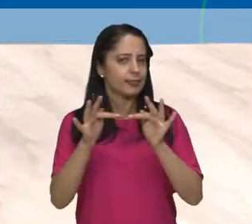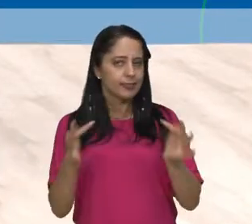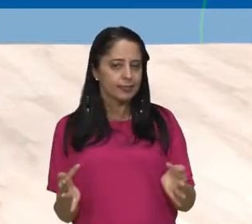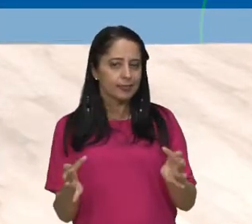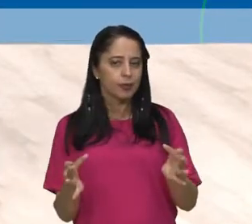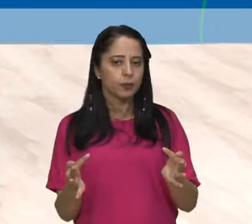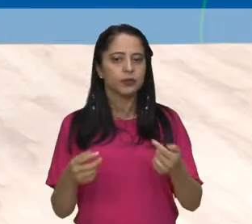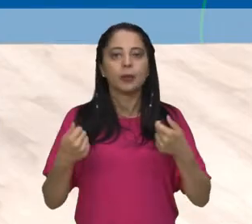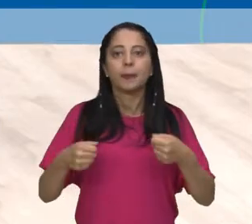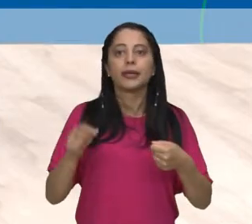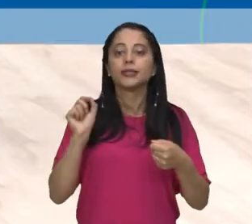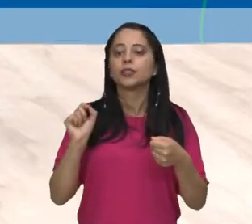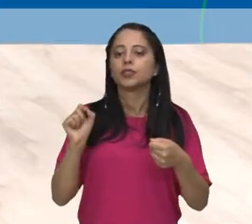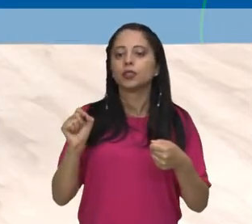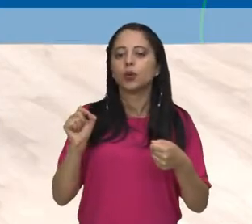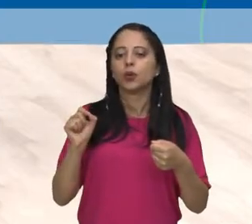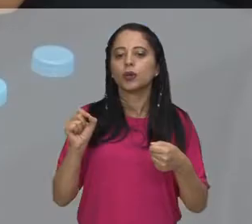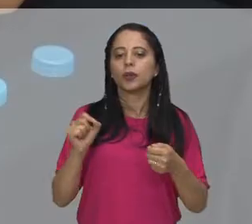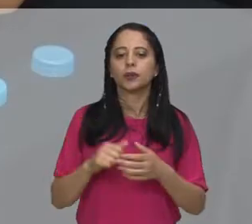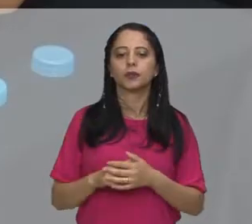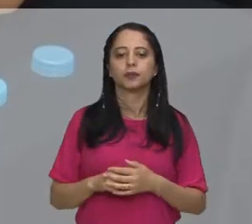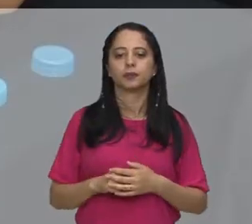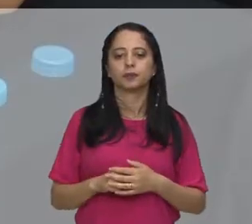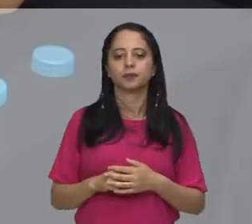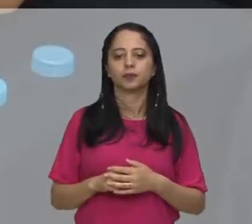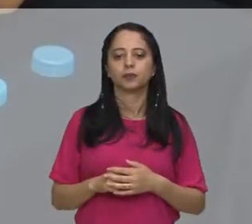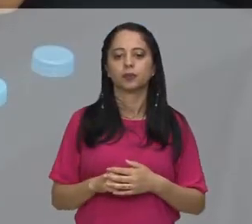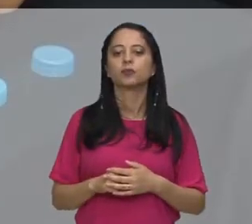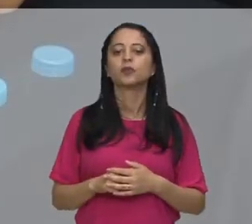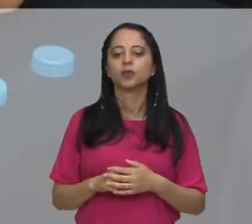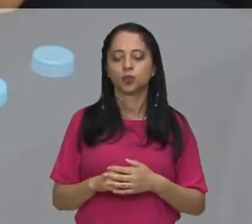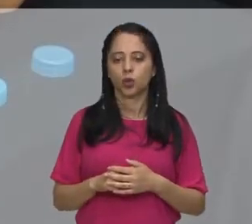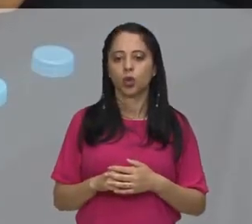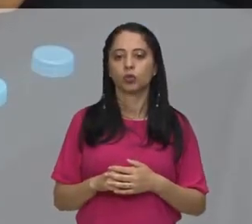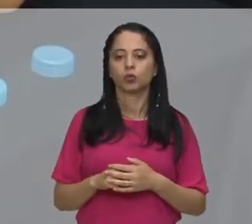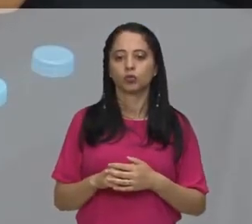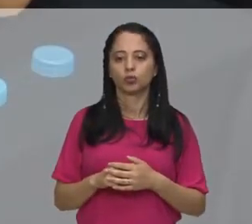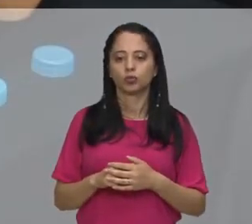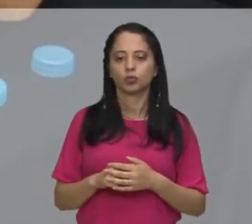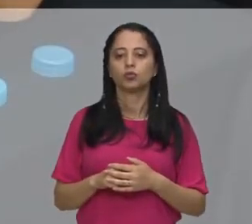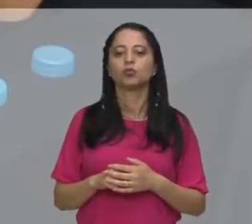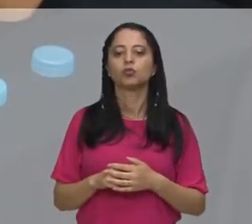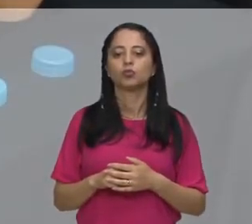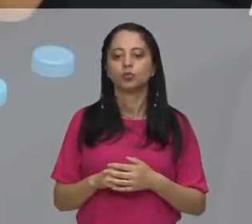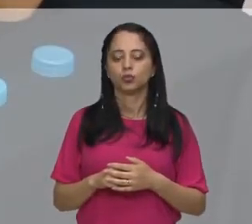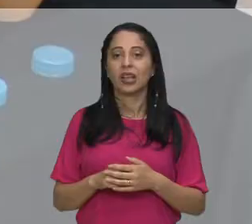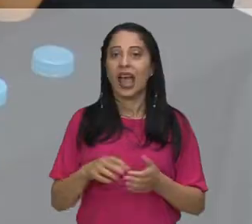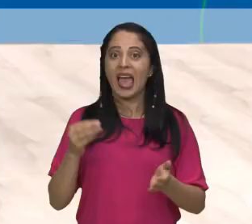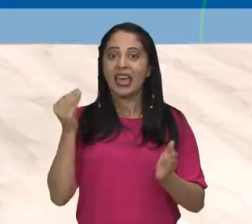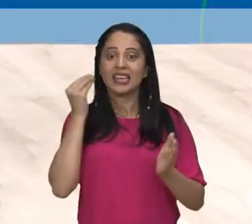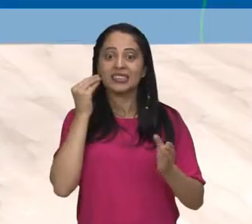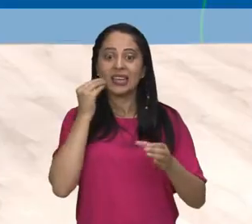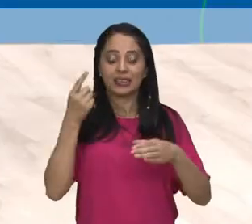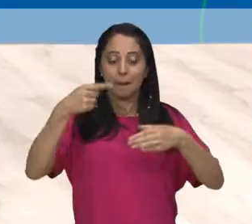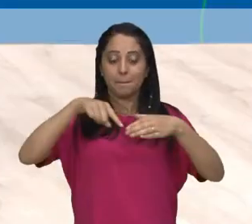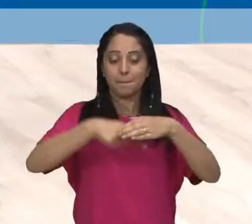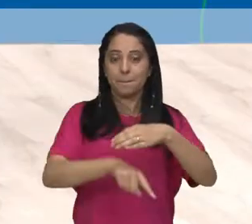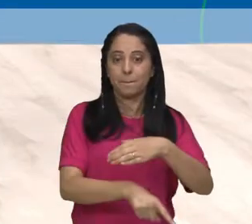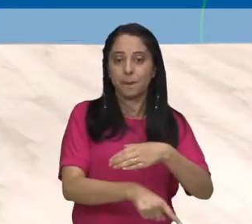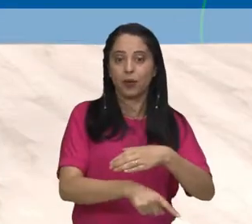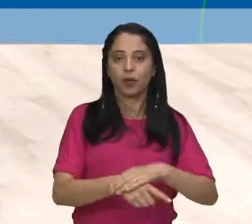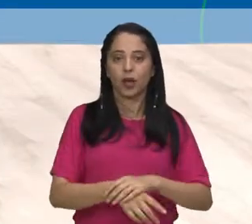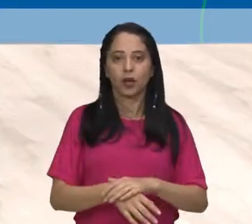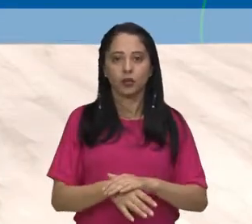Vocês vão precisar primeiro pegar a tampinha, posicionar perto do elástico e soltar para tentar acertar. E já que